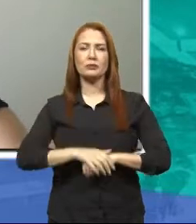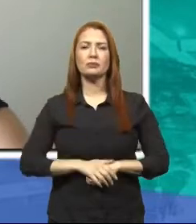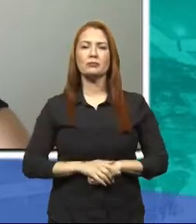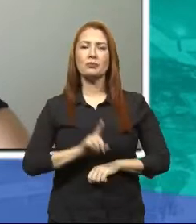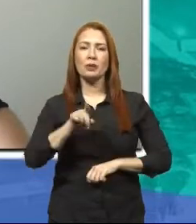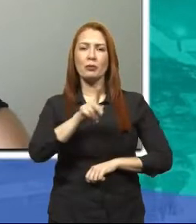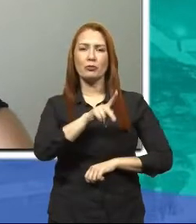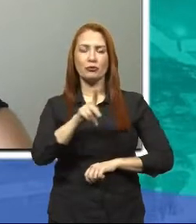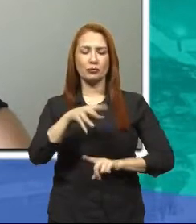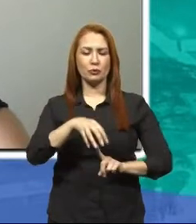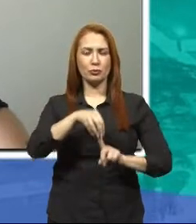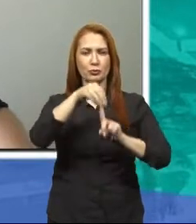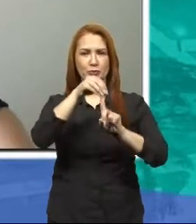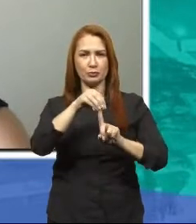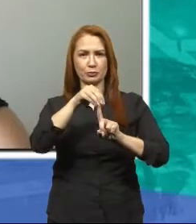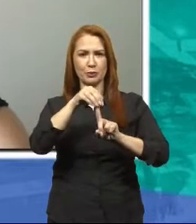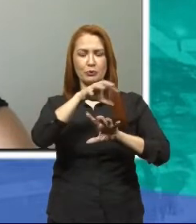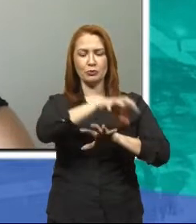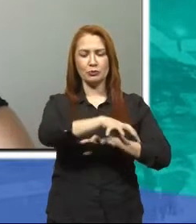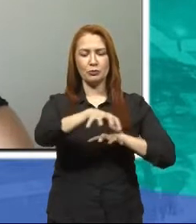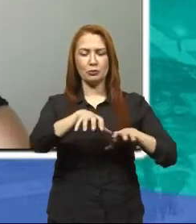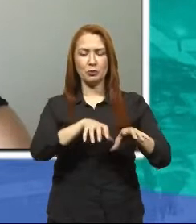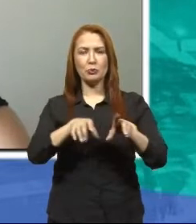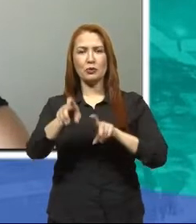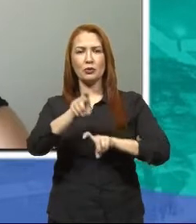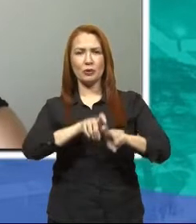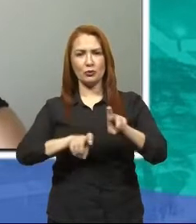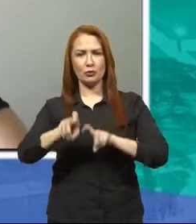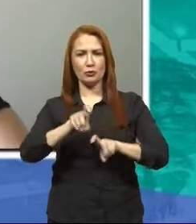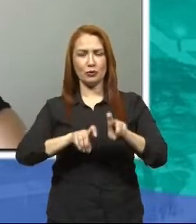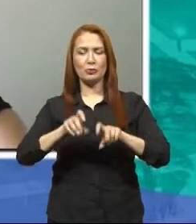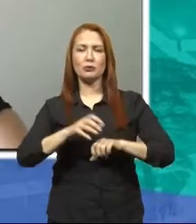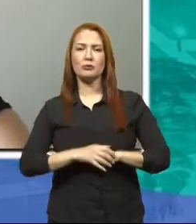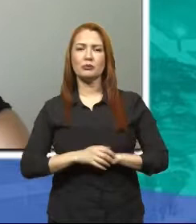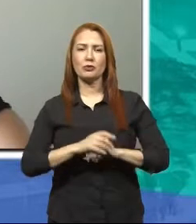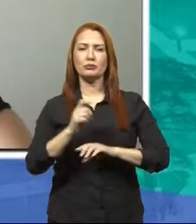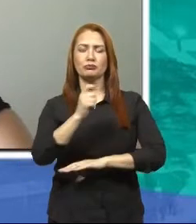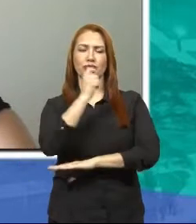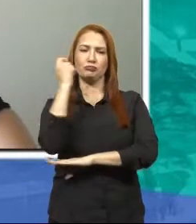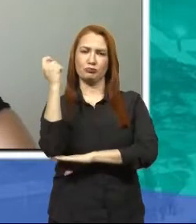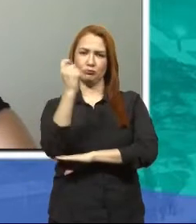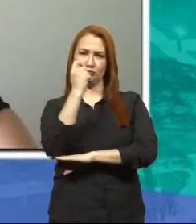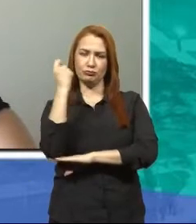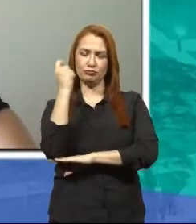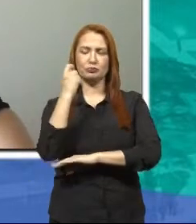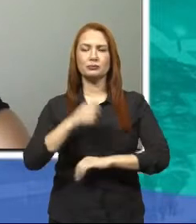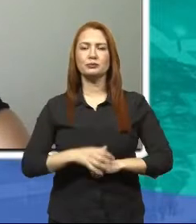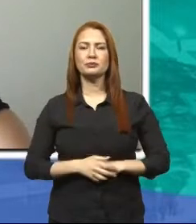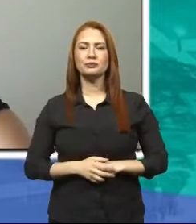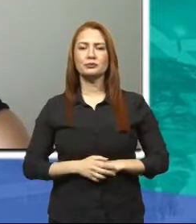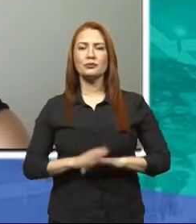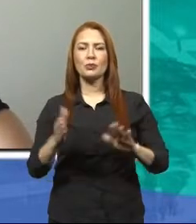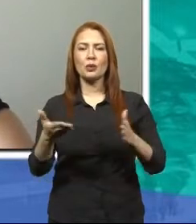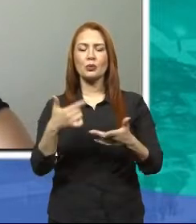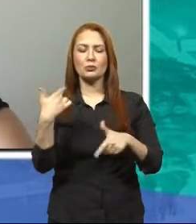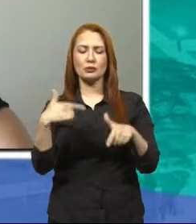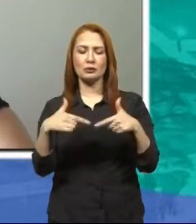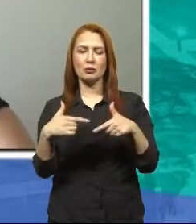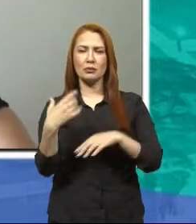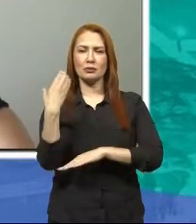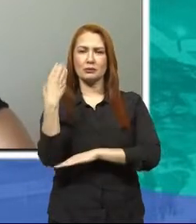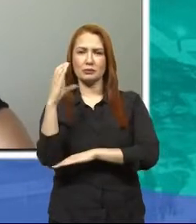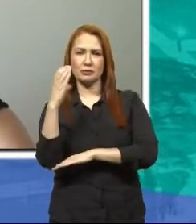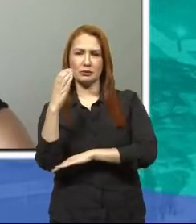Departamento de Informática da Universidade Federal do Rio Grande do Sul. Atua na área de ciência